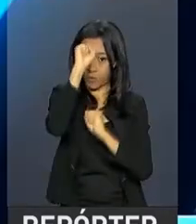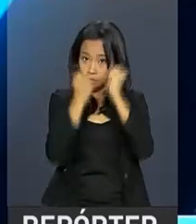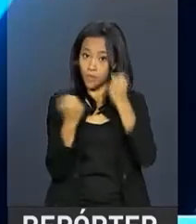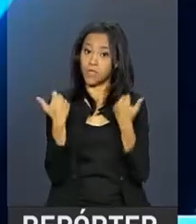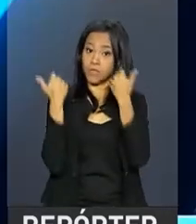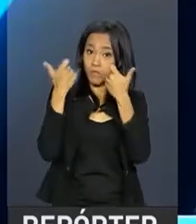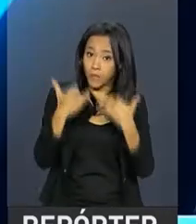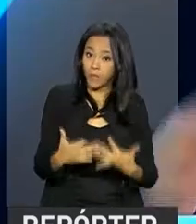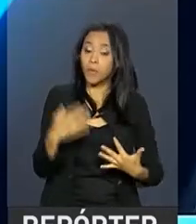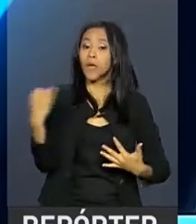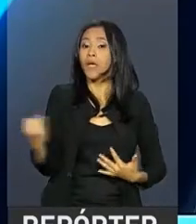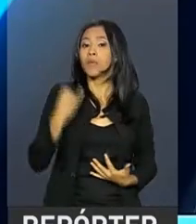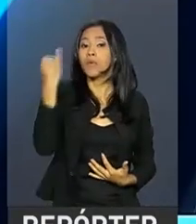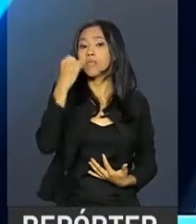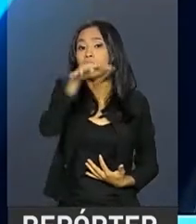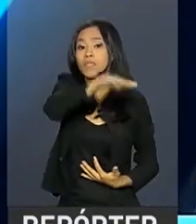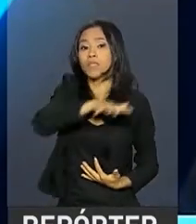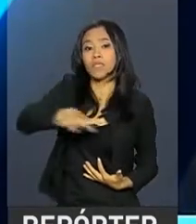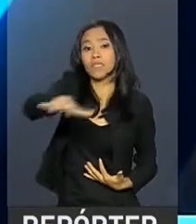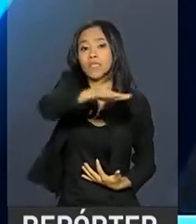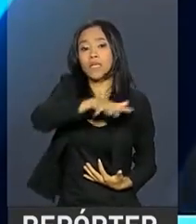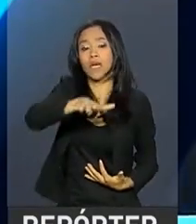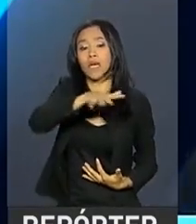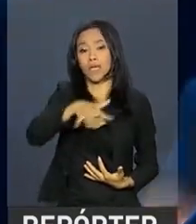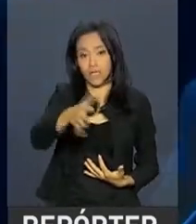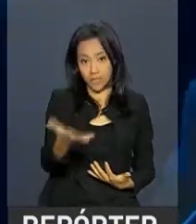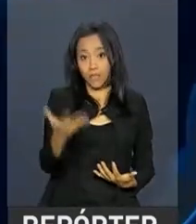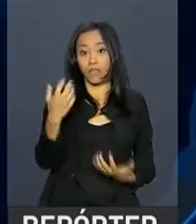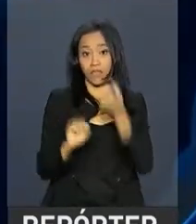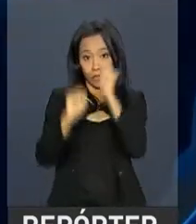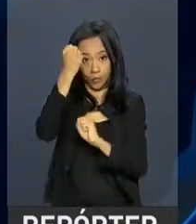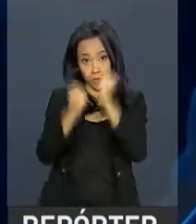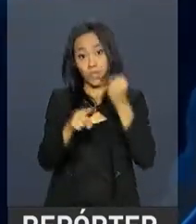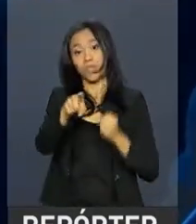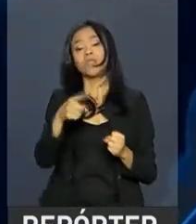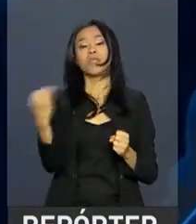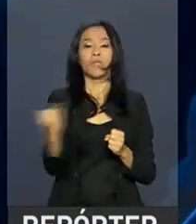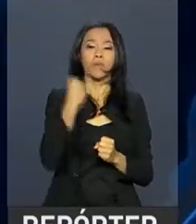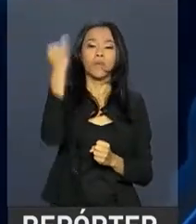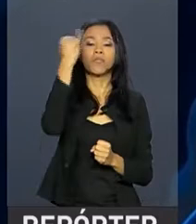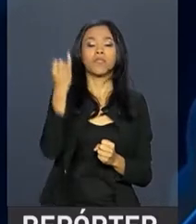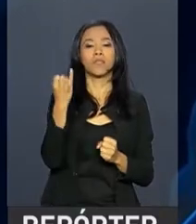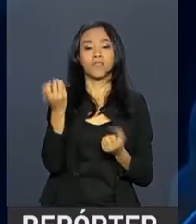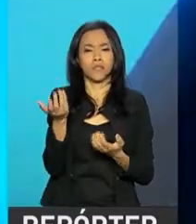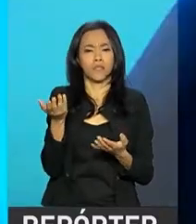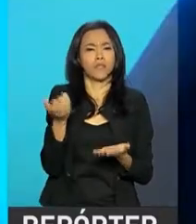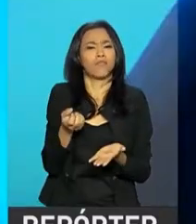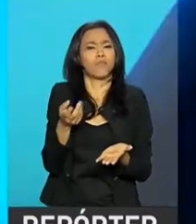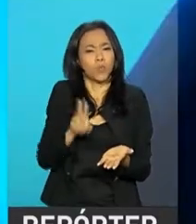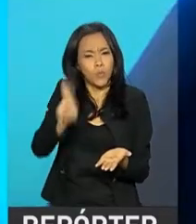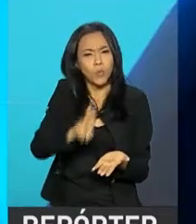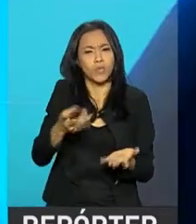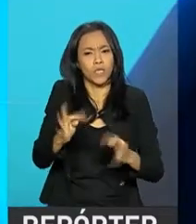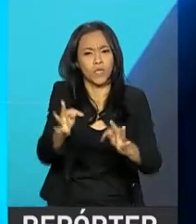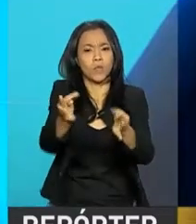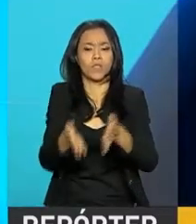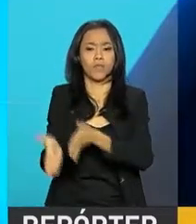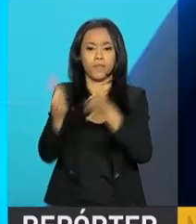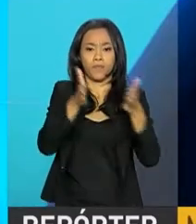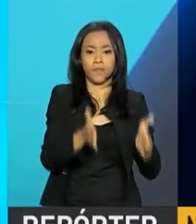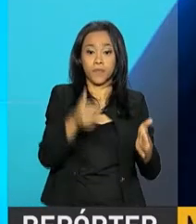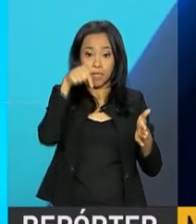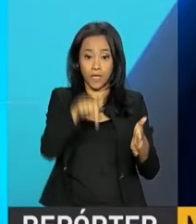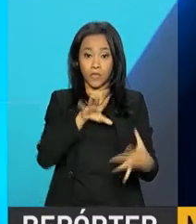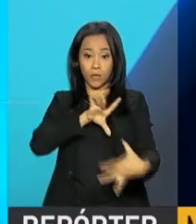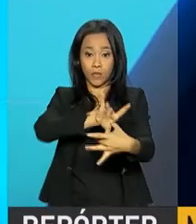destacou a importância da indústria automobilística do Estado e a relevância do investimento em tecnologia. Nesse contexto, o governo federal